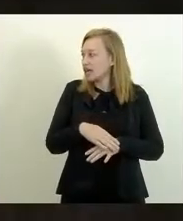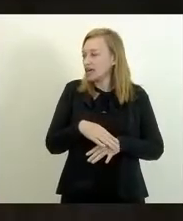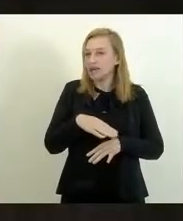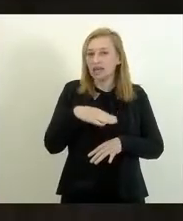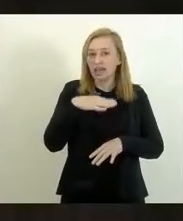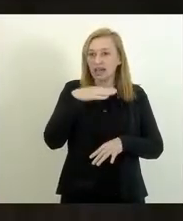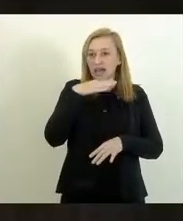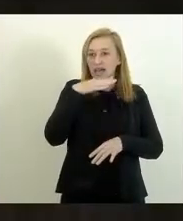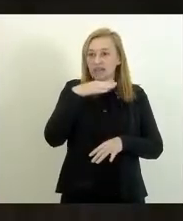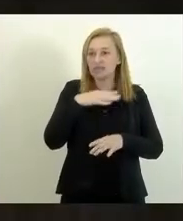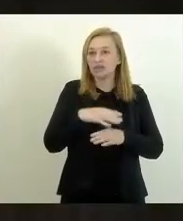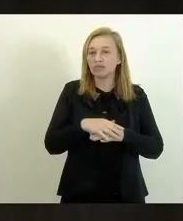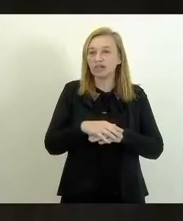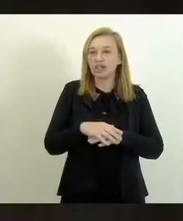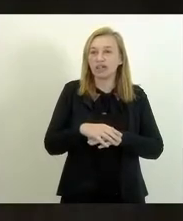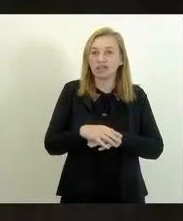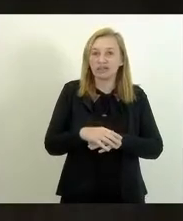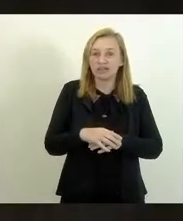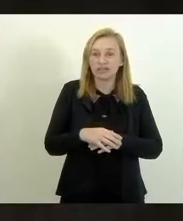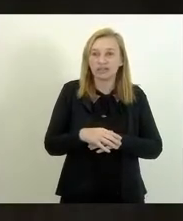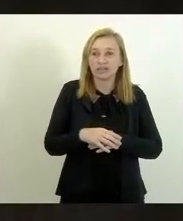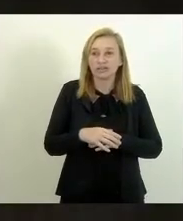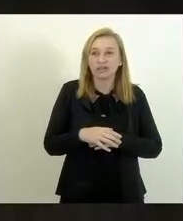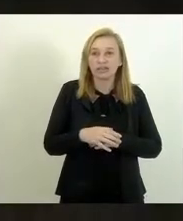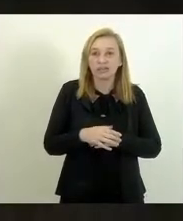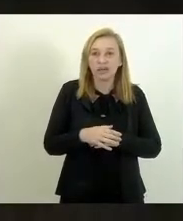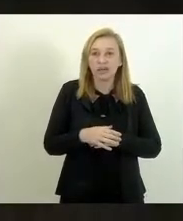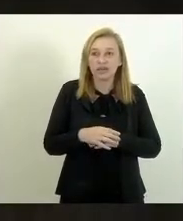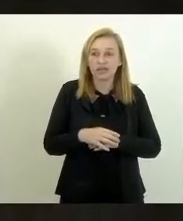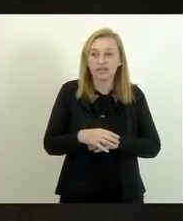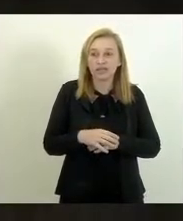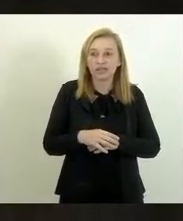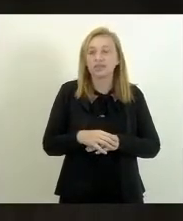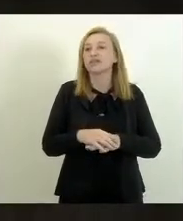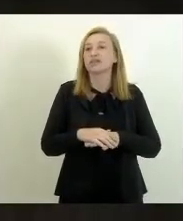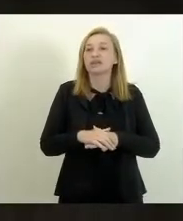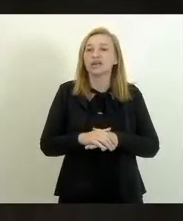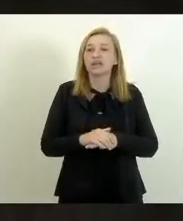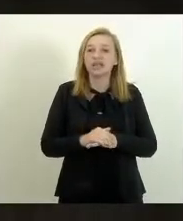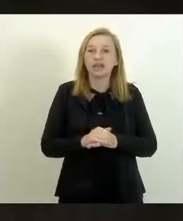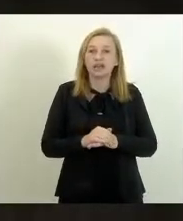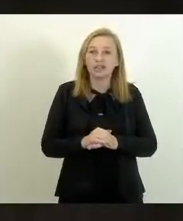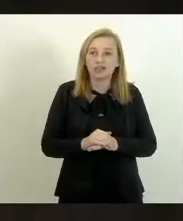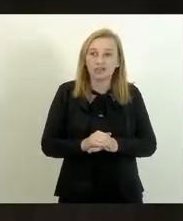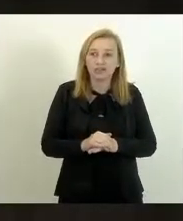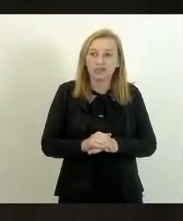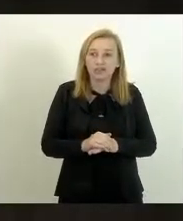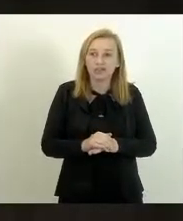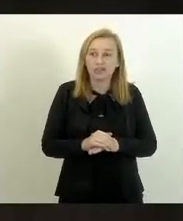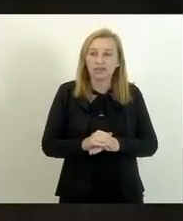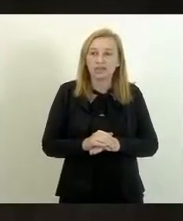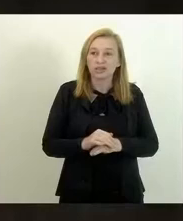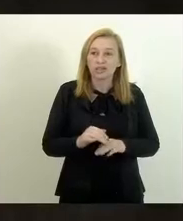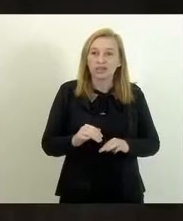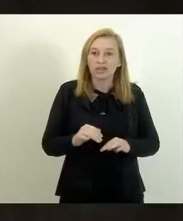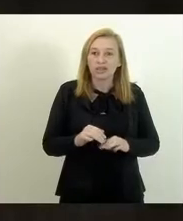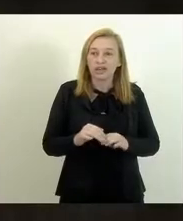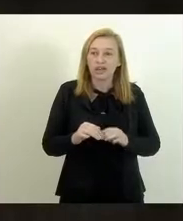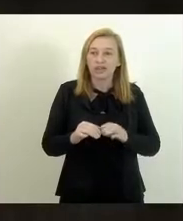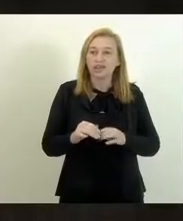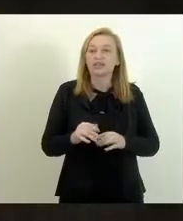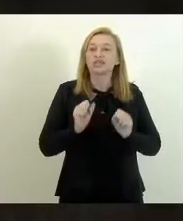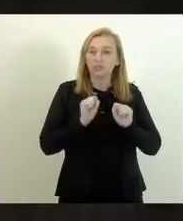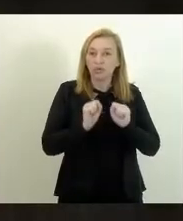nossa sociedade, não só no mês do novembro, né, do dia 20 de novembro, que a gente